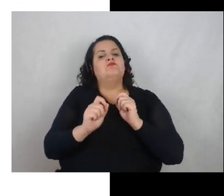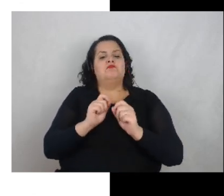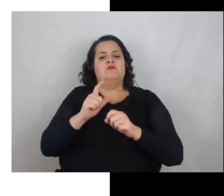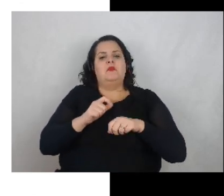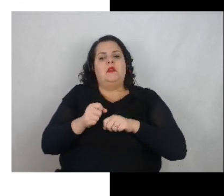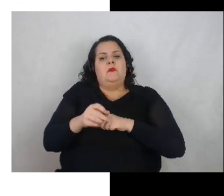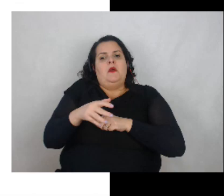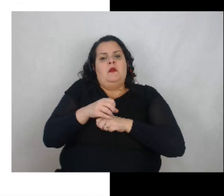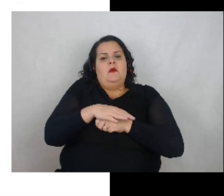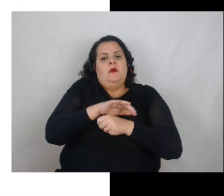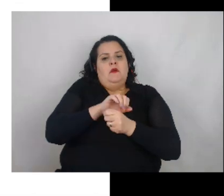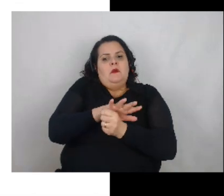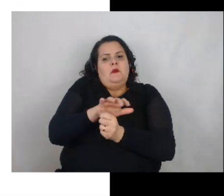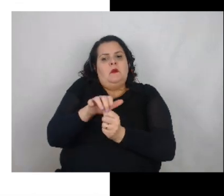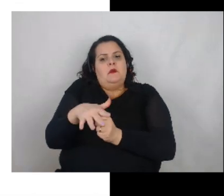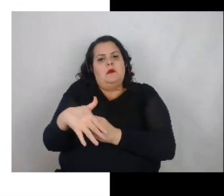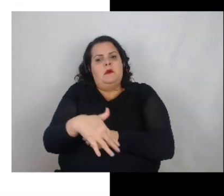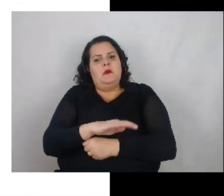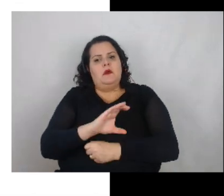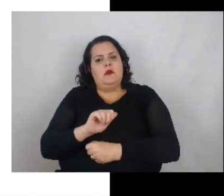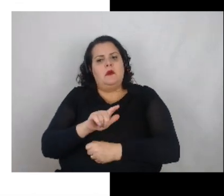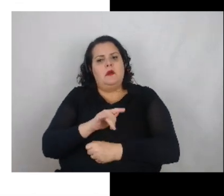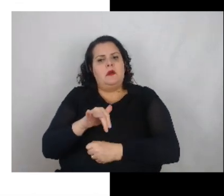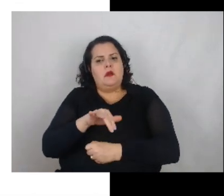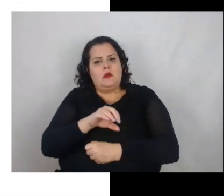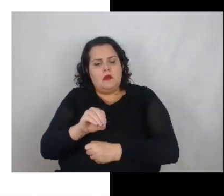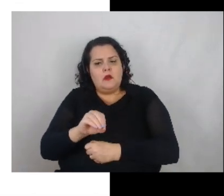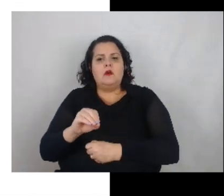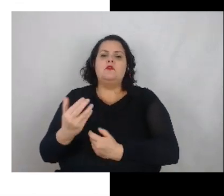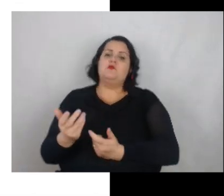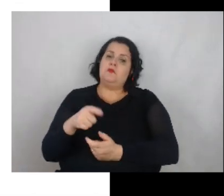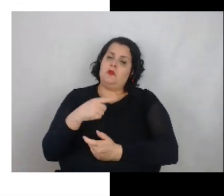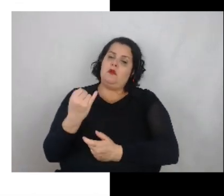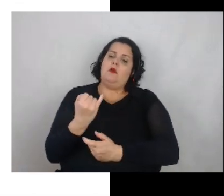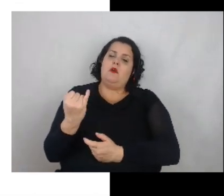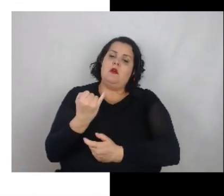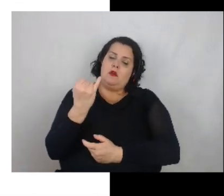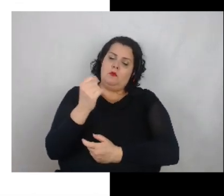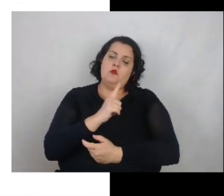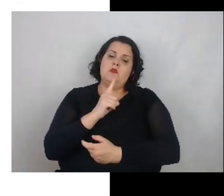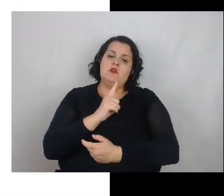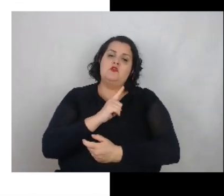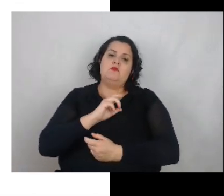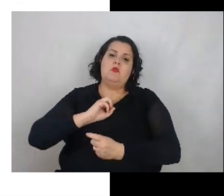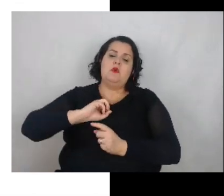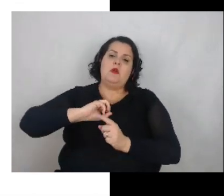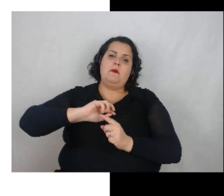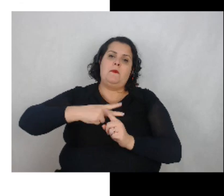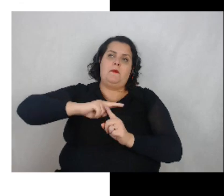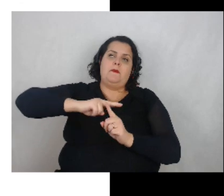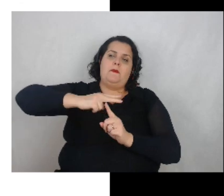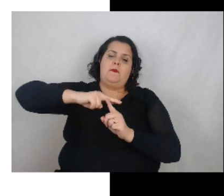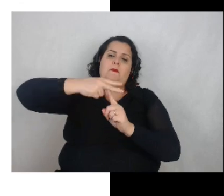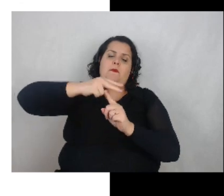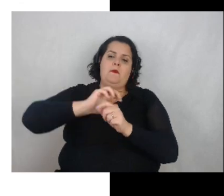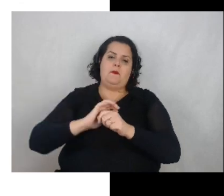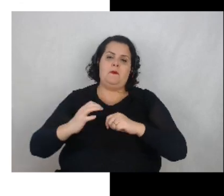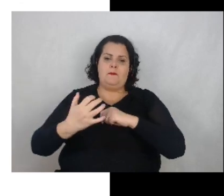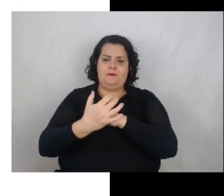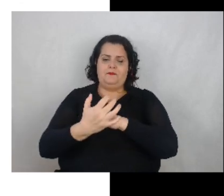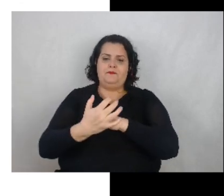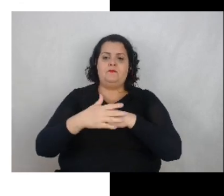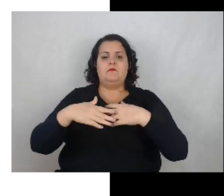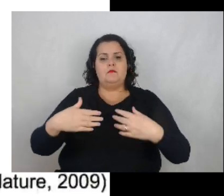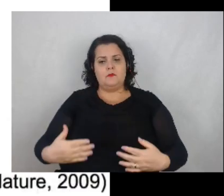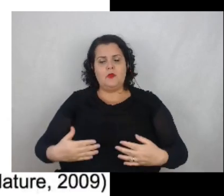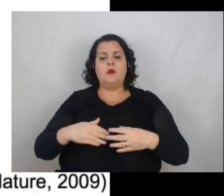do sistema endolizossomal, tão importante para a replicação do SARS-CoV-2, e assim